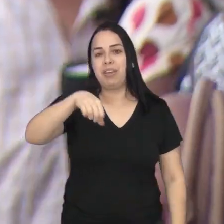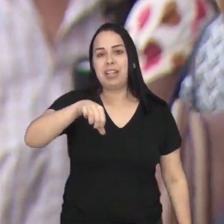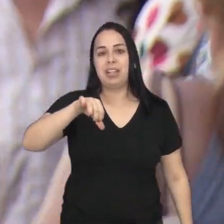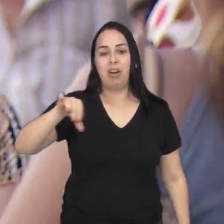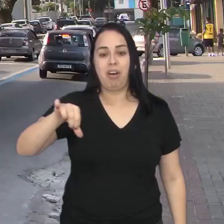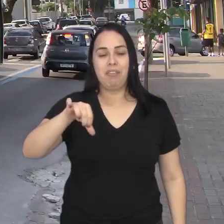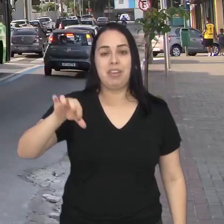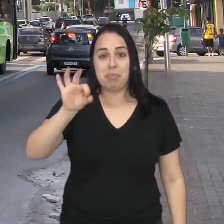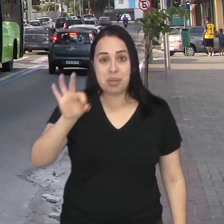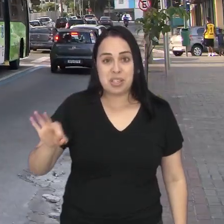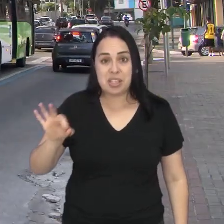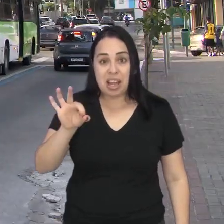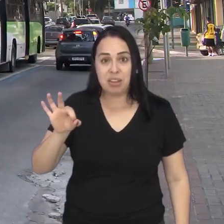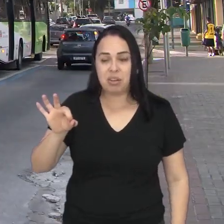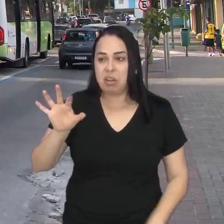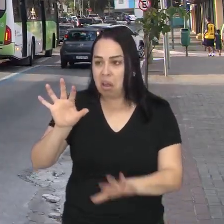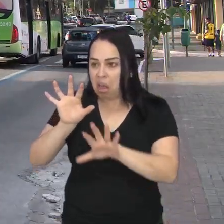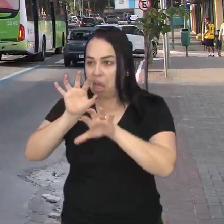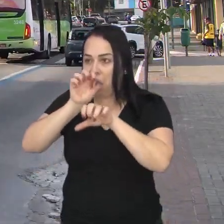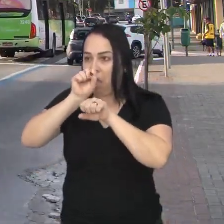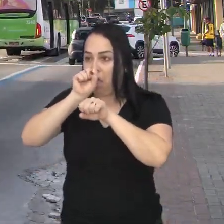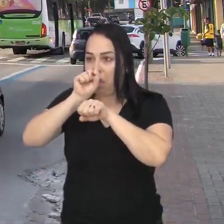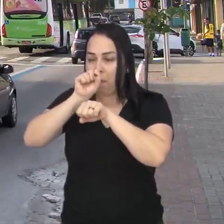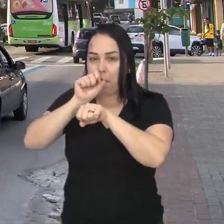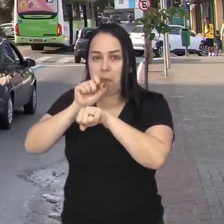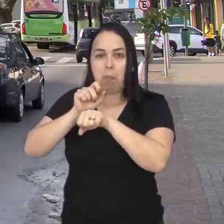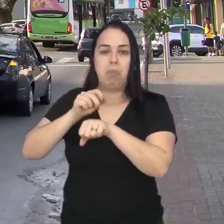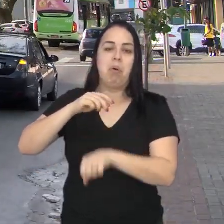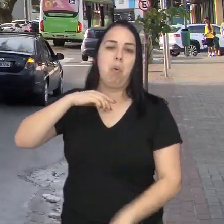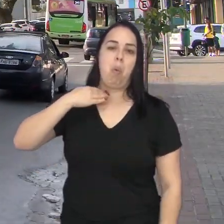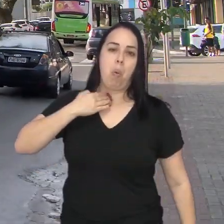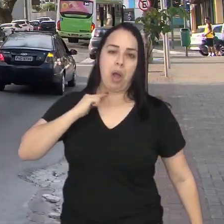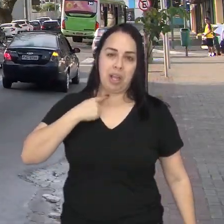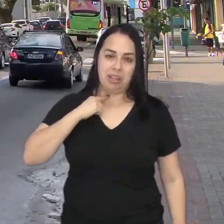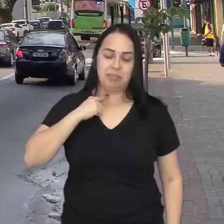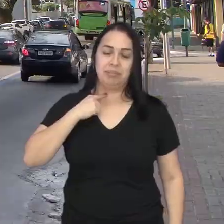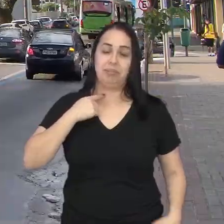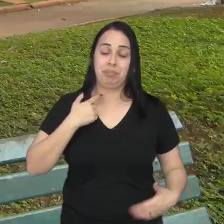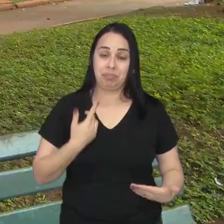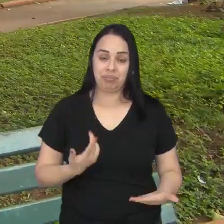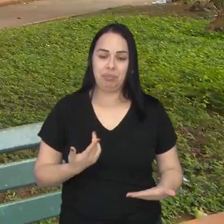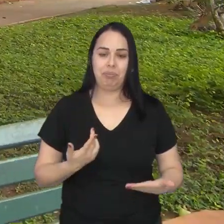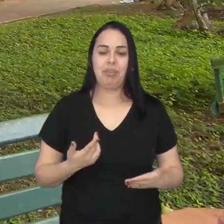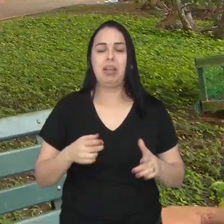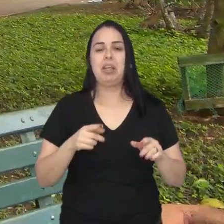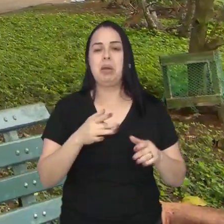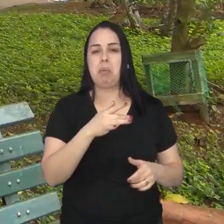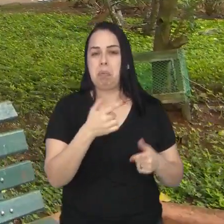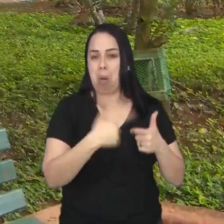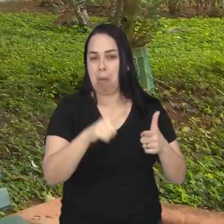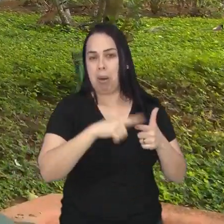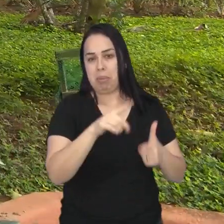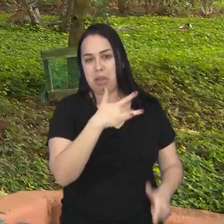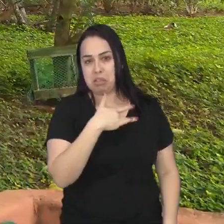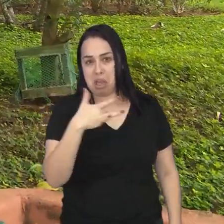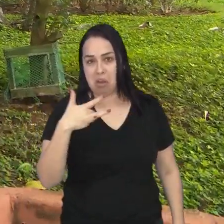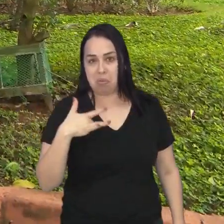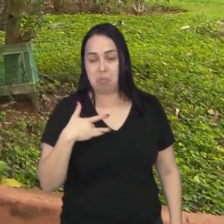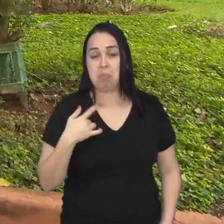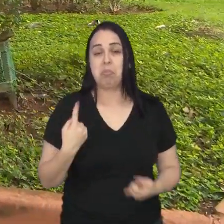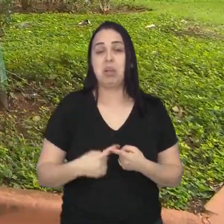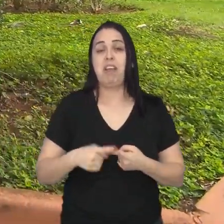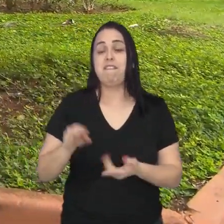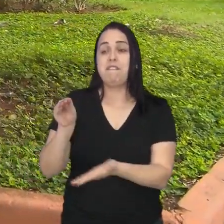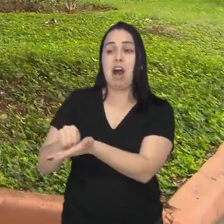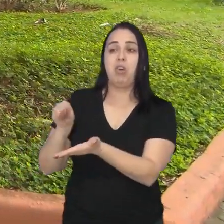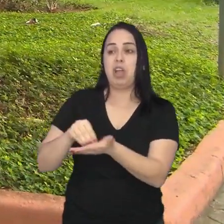população mundial respira um ar que excede os limites de qualidade recomendados. E os problemas de saúde causados pela